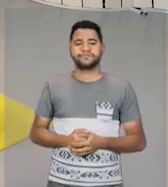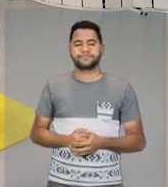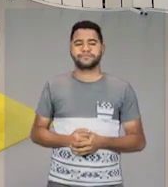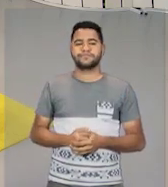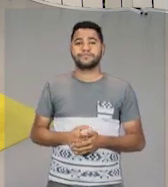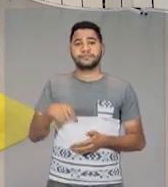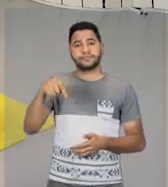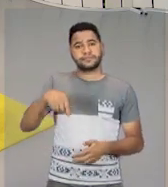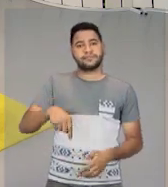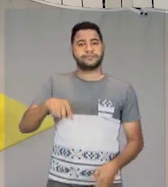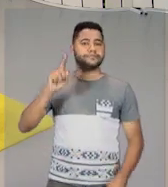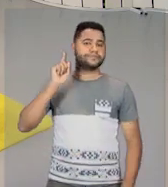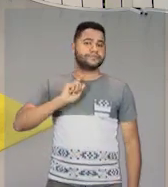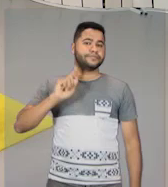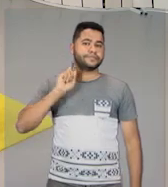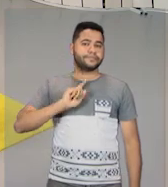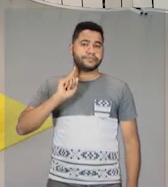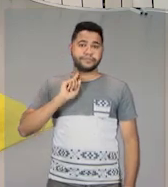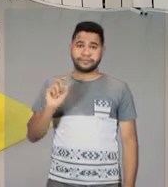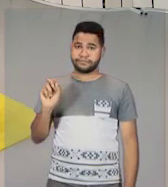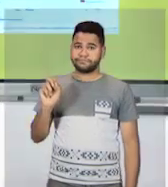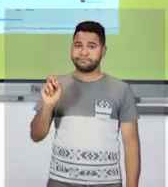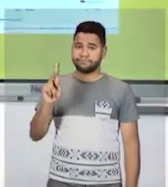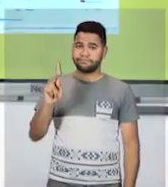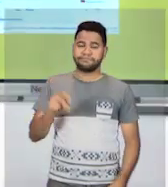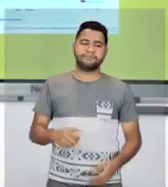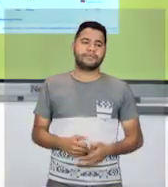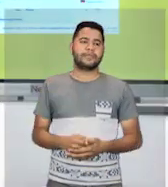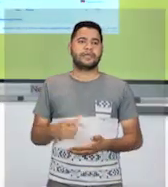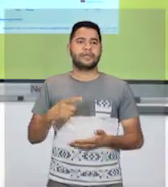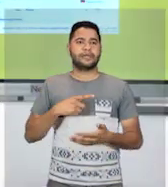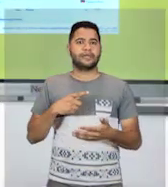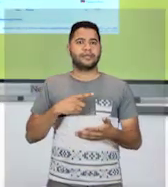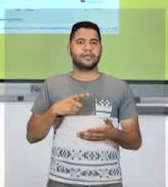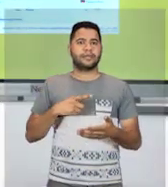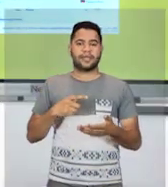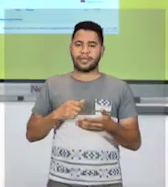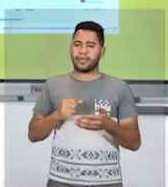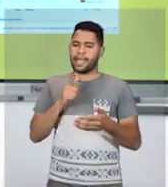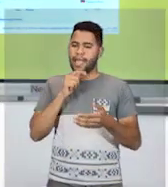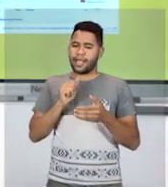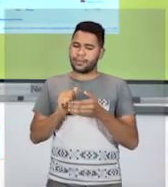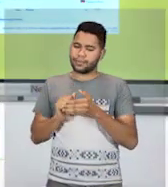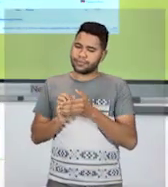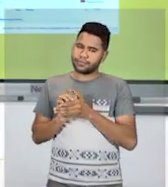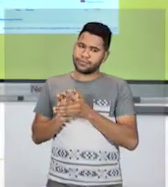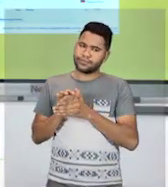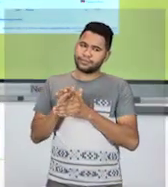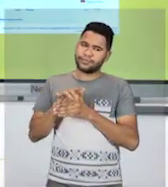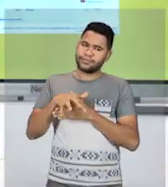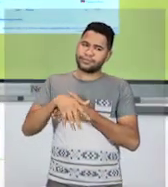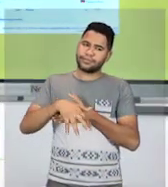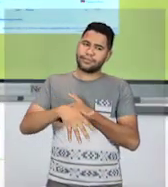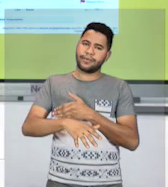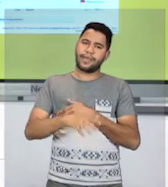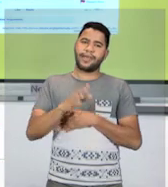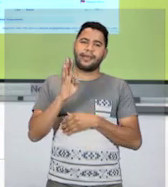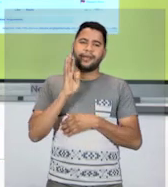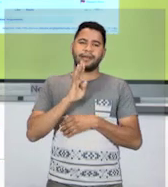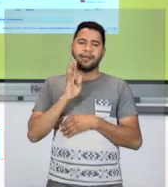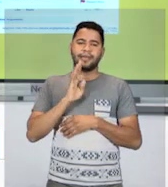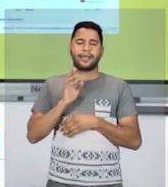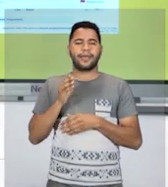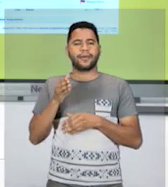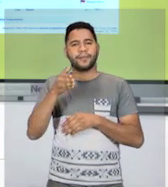aqui em Minas Gerais que tem tantas nascentes tantos lugares legais para ir